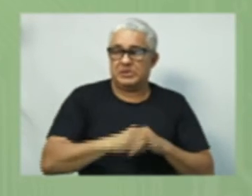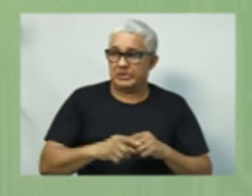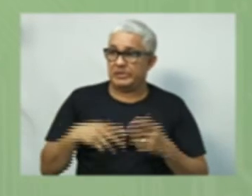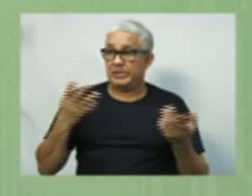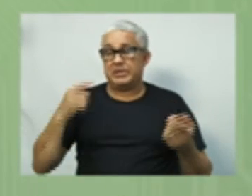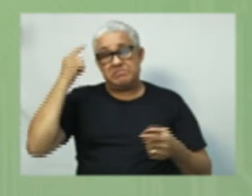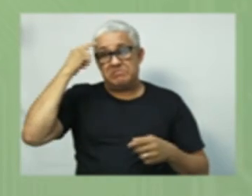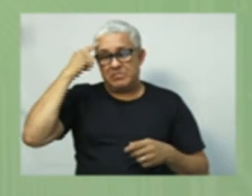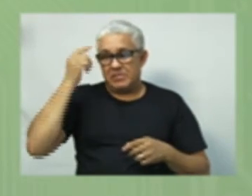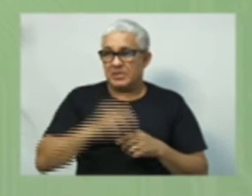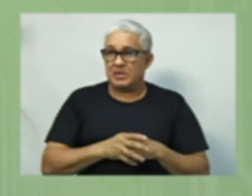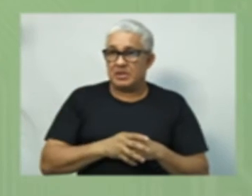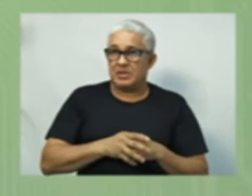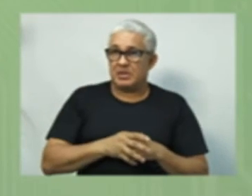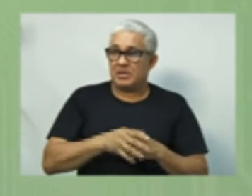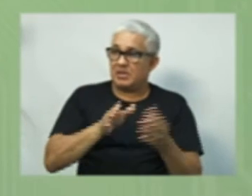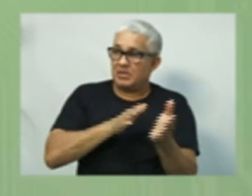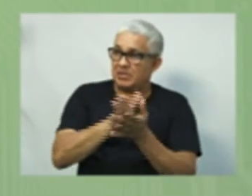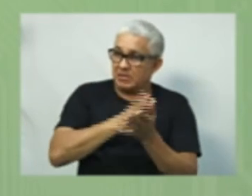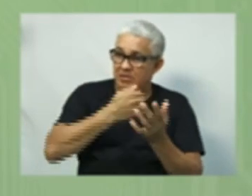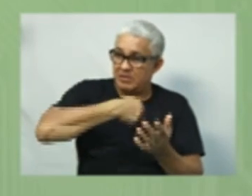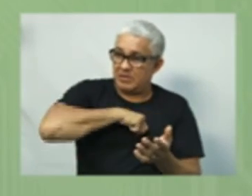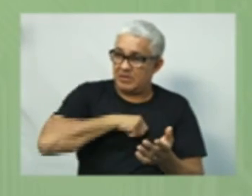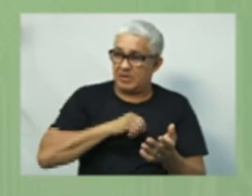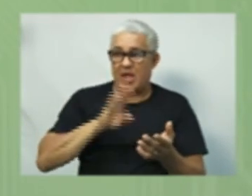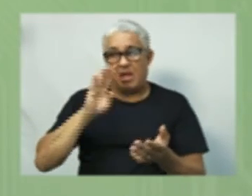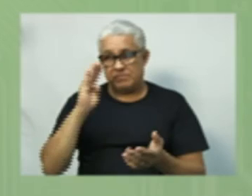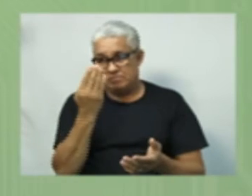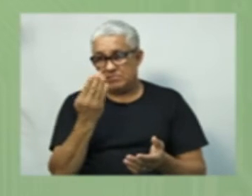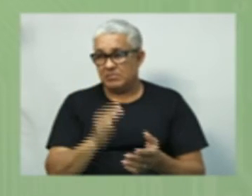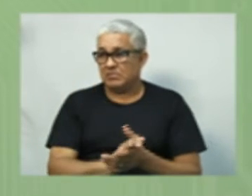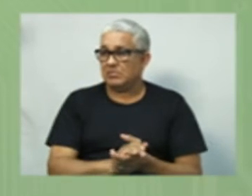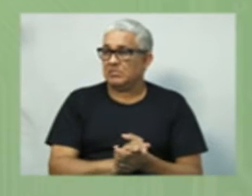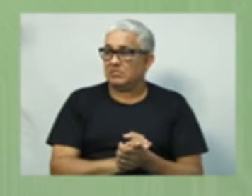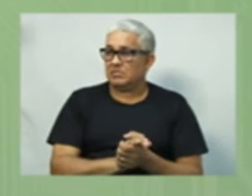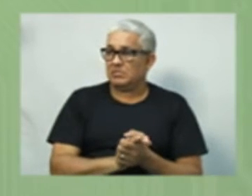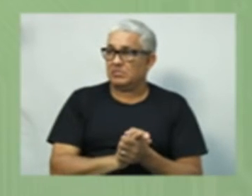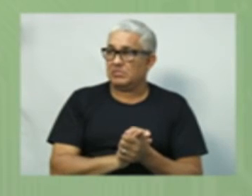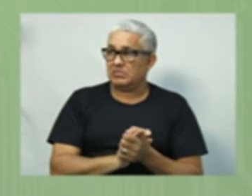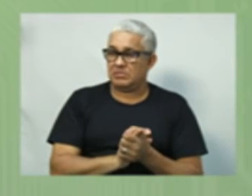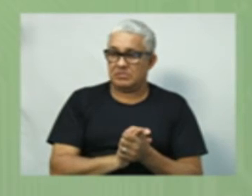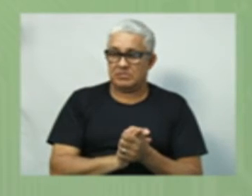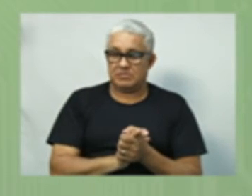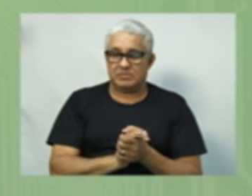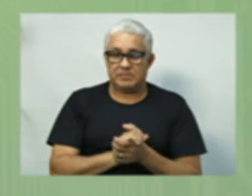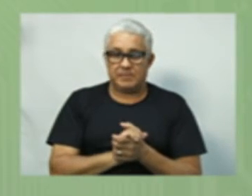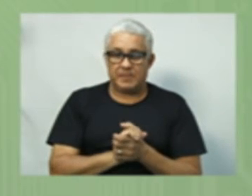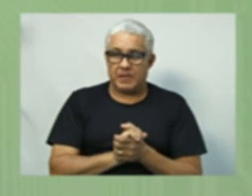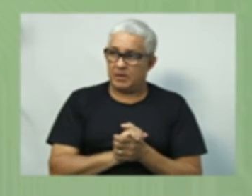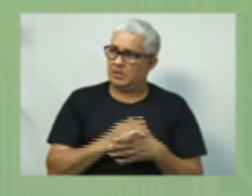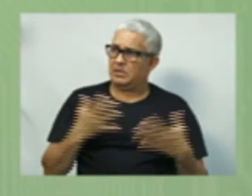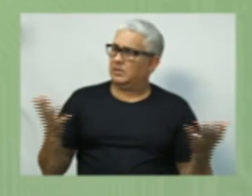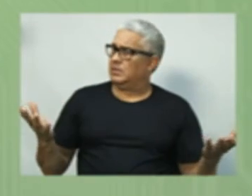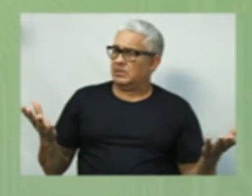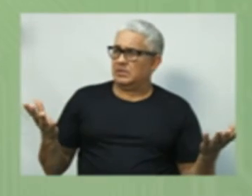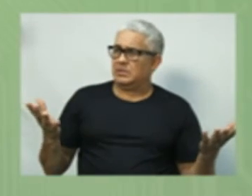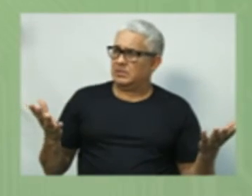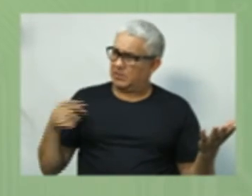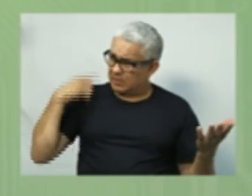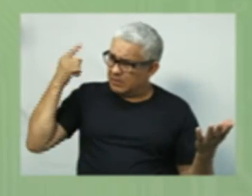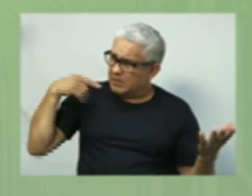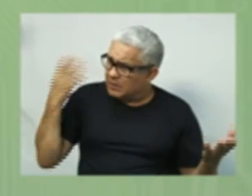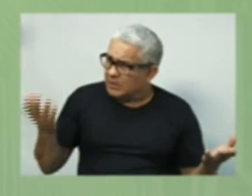até não lançar nota fiscal nenhuma para palavrões e Panambana 4, que eu não posso falar aqui. Que isso, cara? Você é